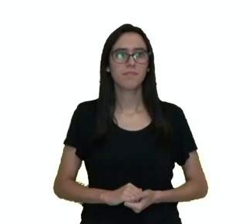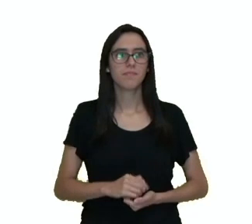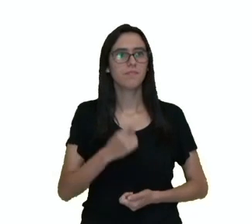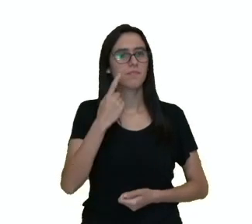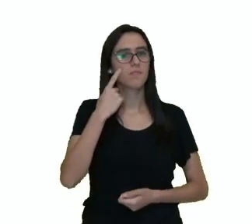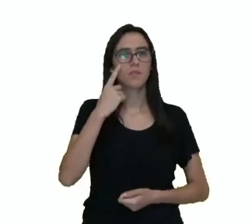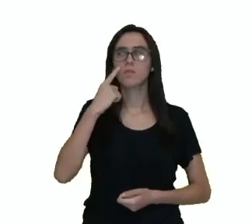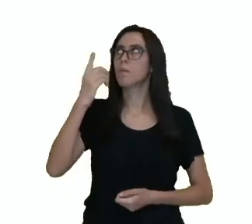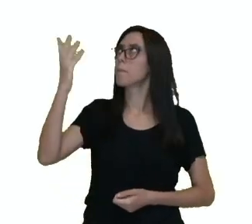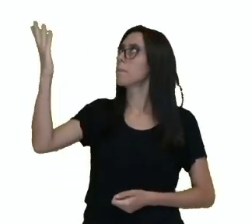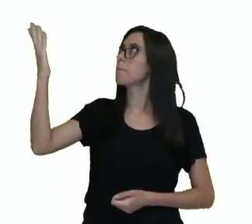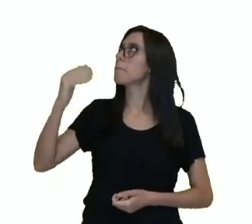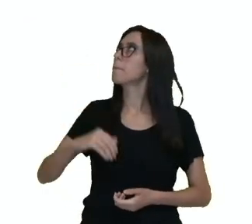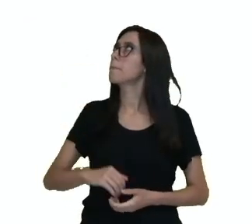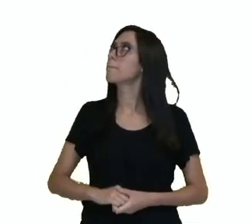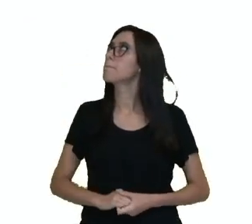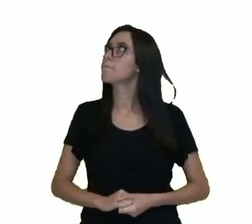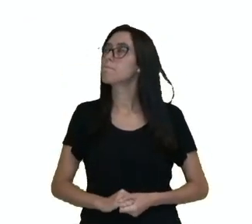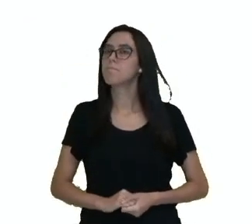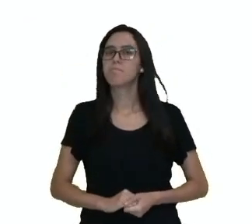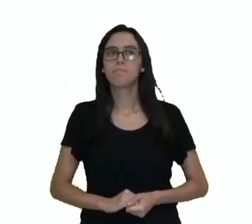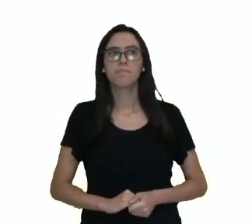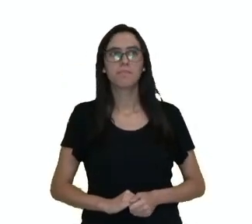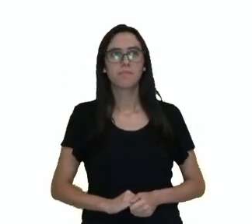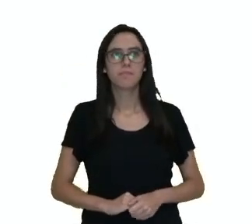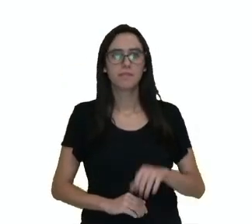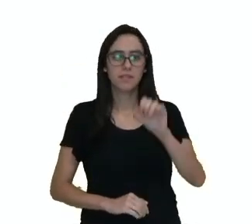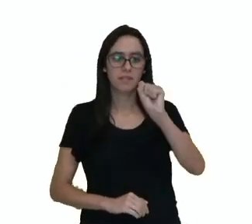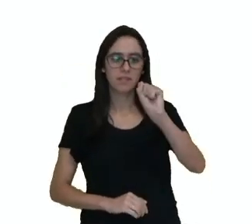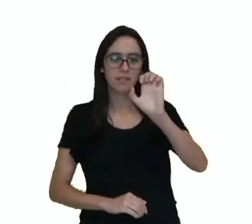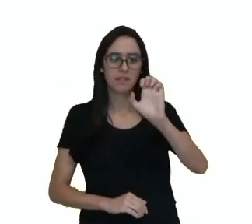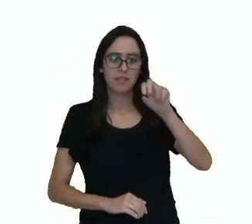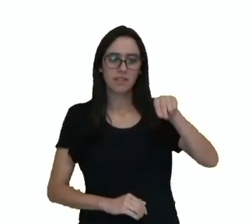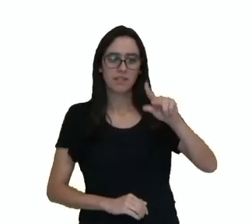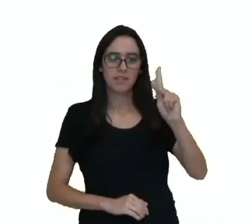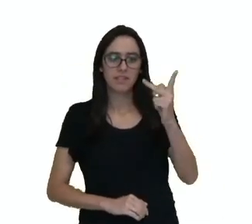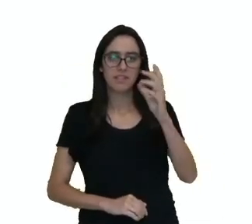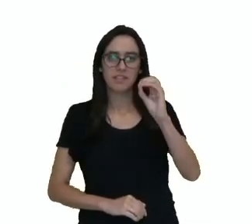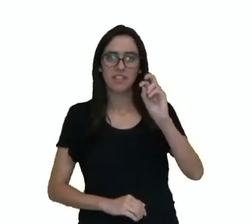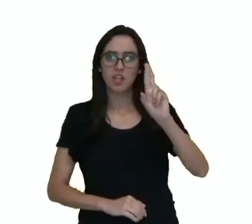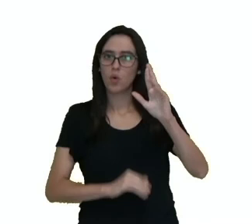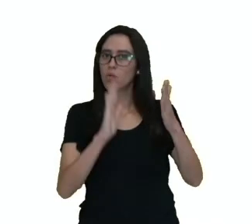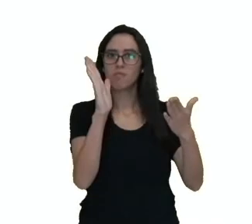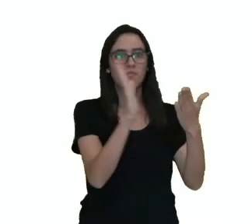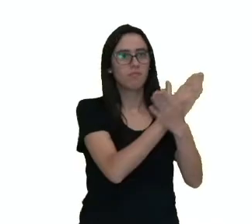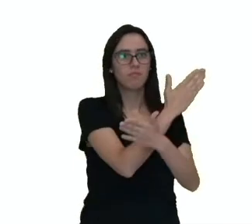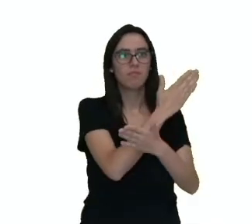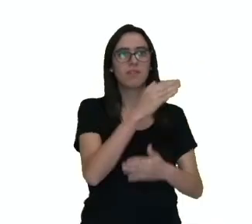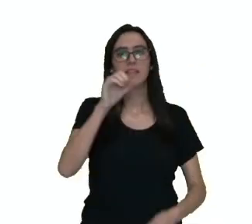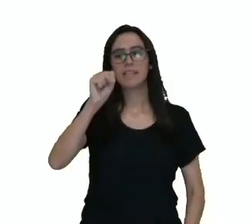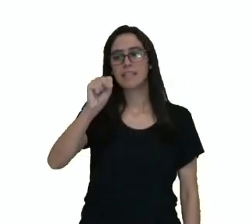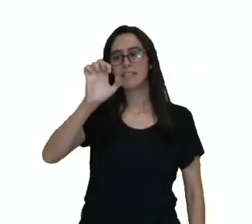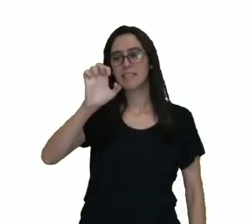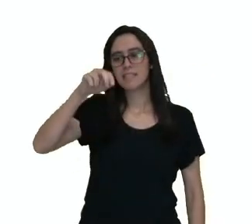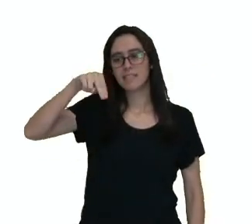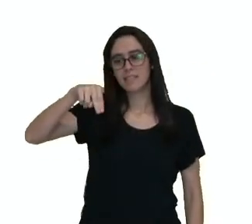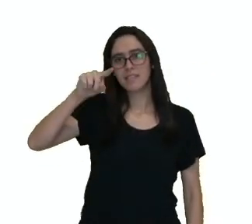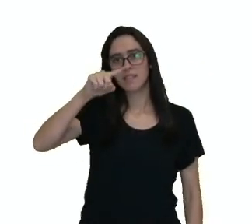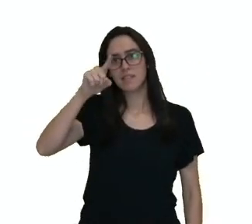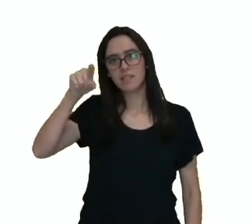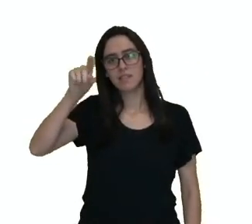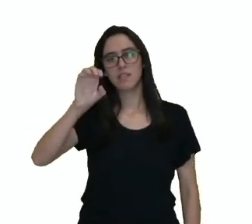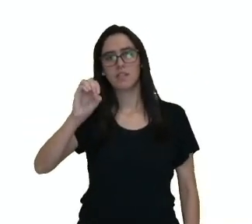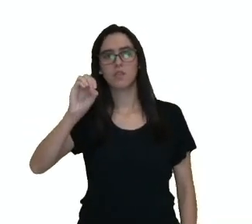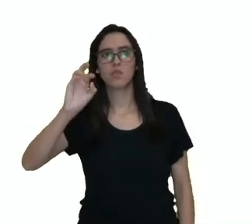na língua espanhola. Então, ó, substituindo aqui, ó, senhor, ó, o NH fica en, com la en. Eres um